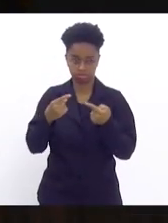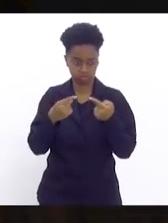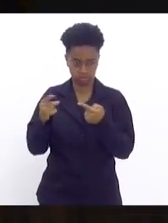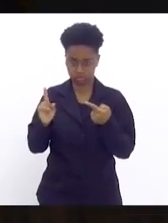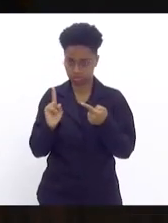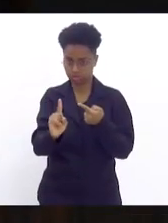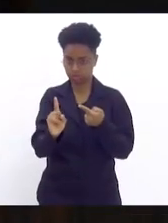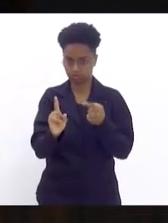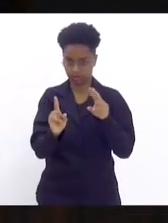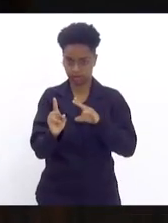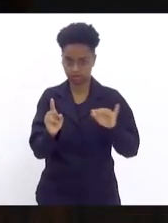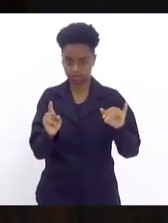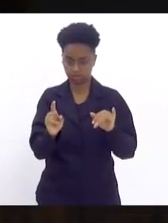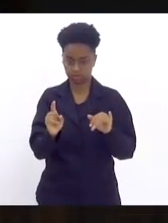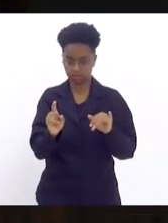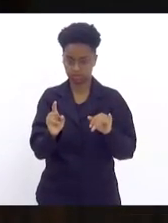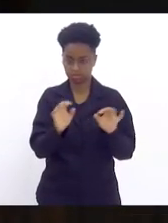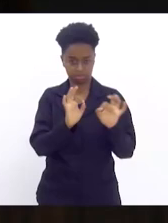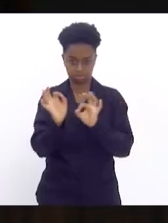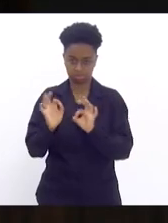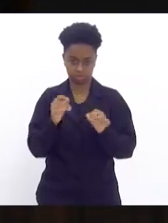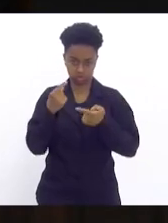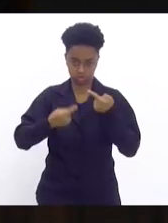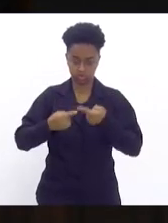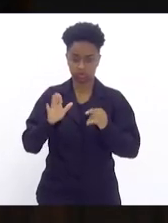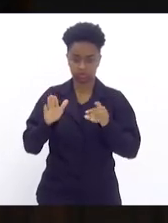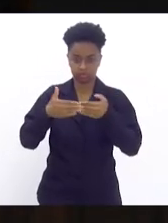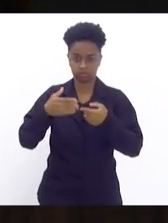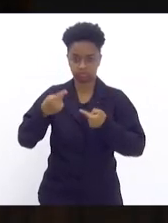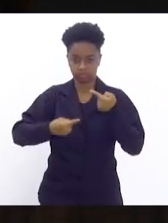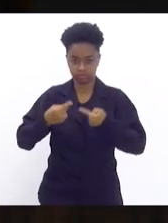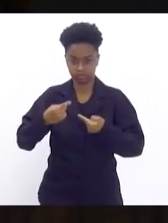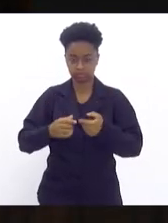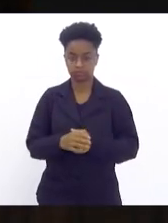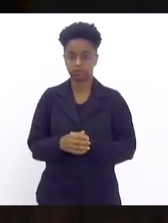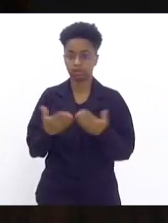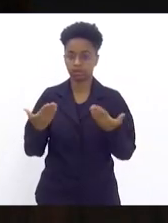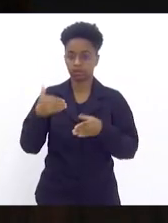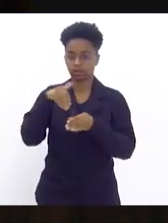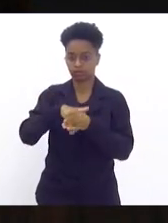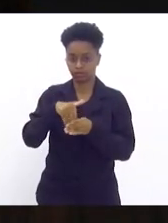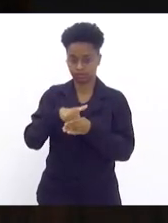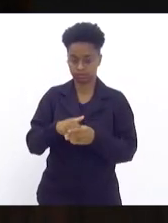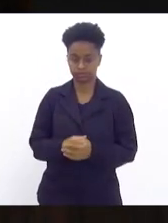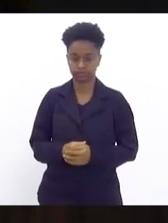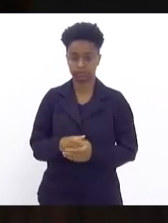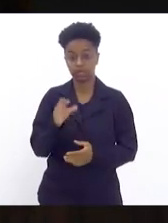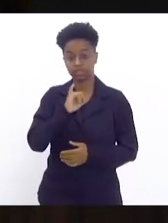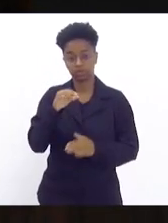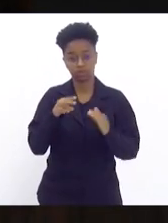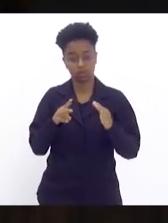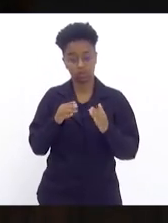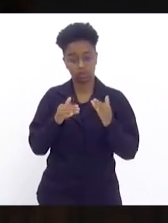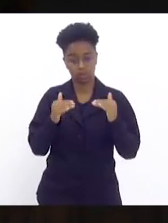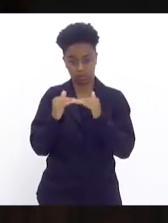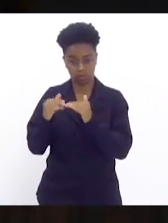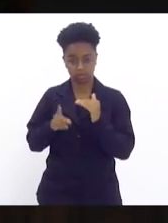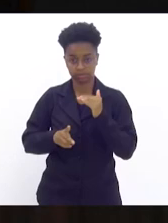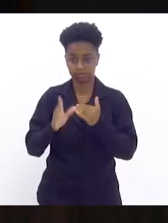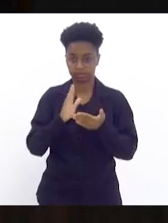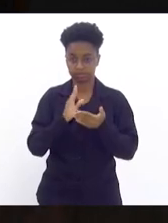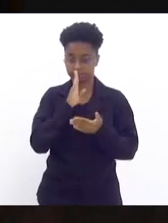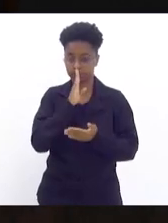discutido não havendo mais Quem Queira discutir encerrado a discussão em votação senhores que a própria irmã Deus como estão